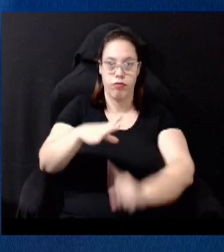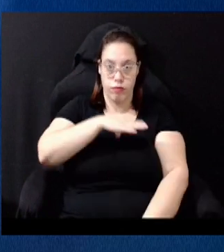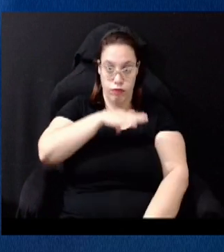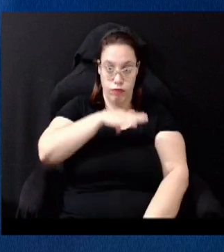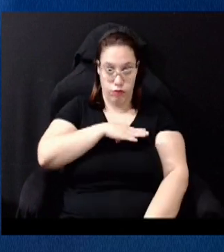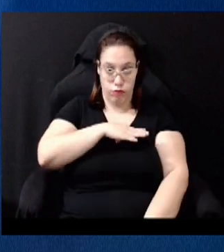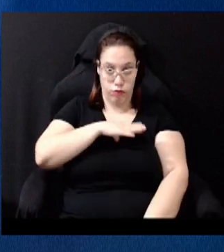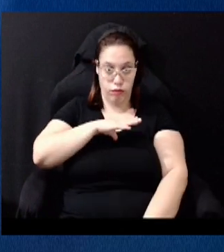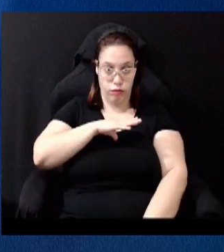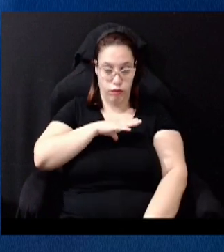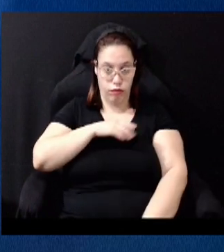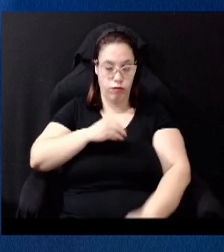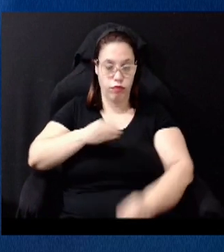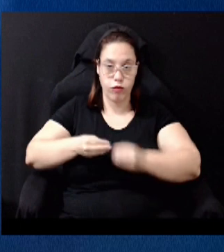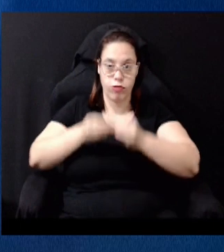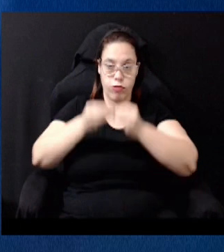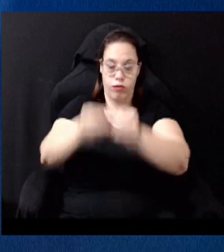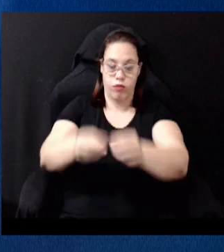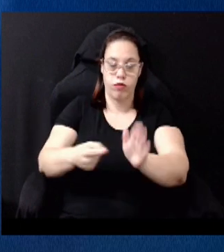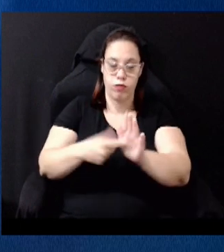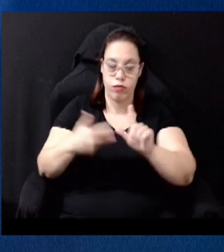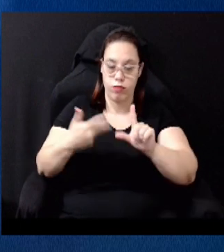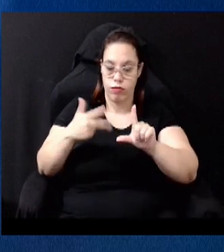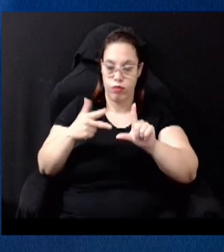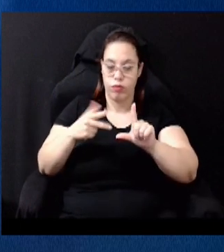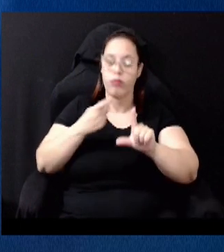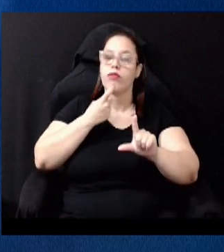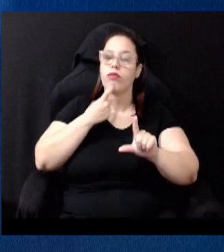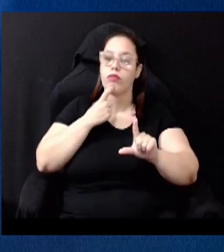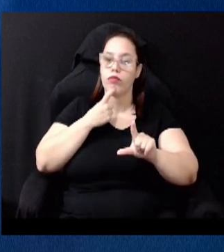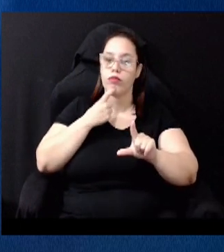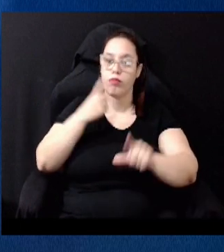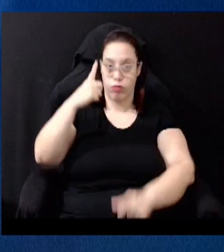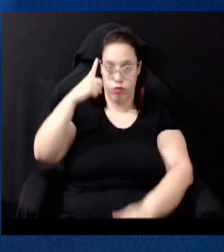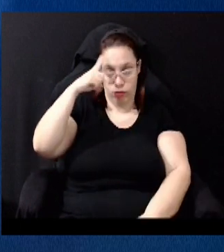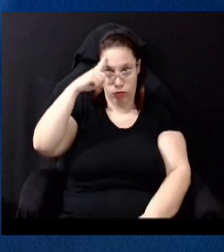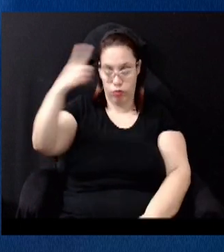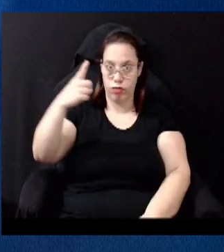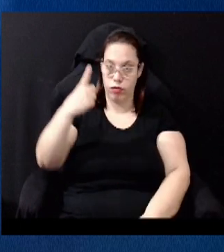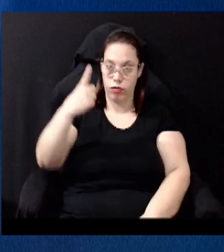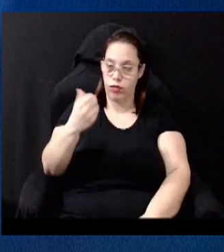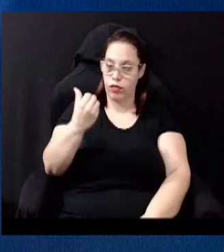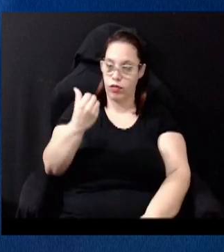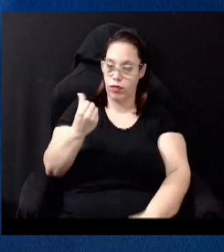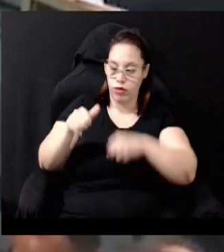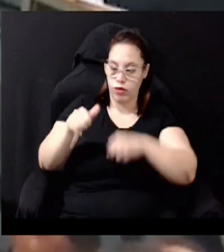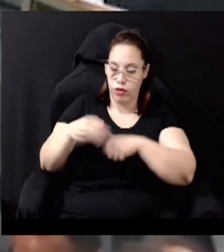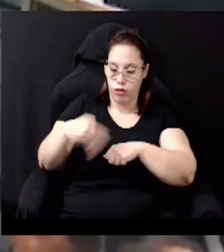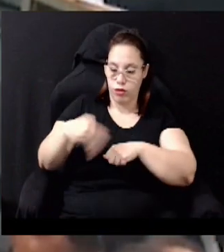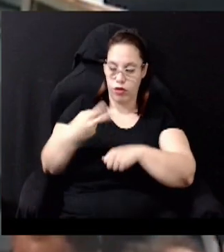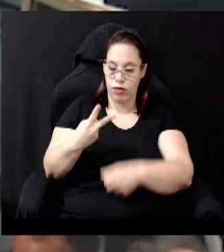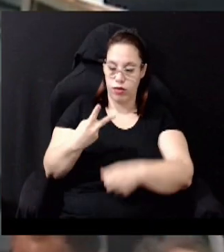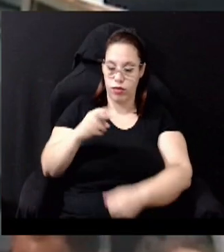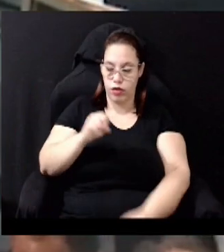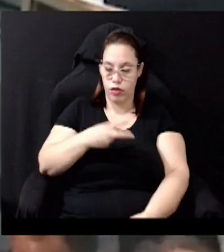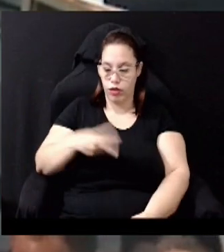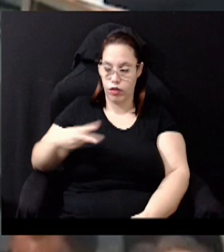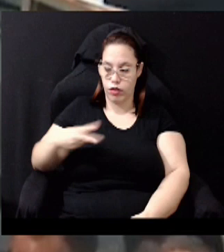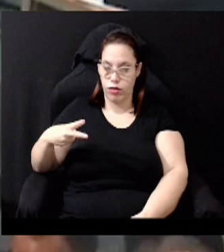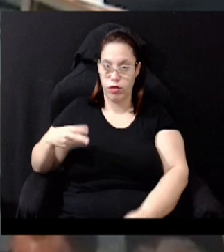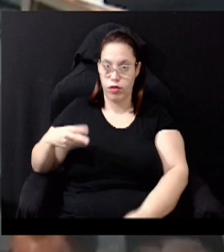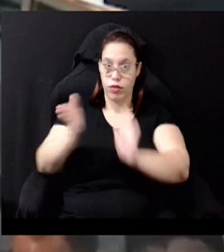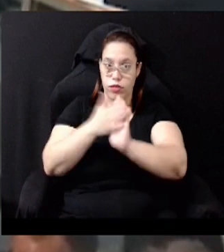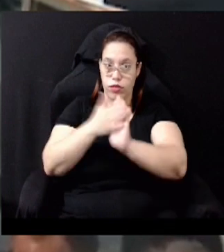foi apresentado no Legislativo Campineiro no dia 16 de novembro de 2022. A proposta foi